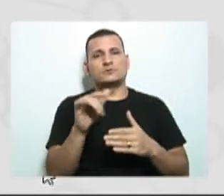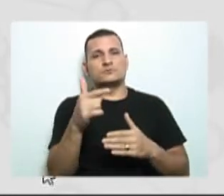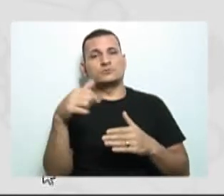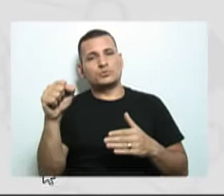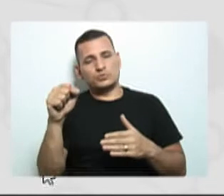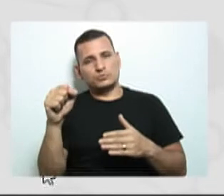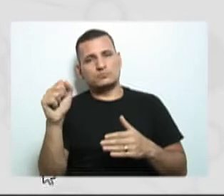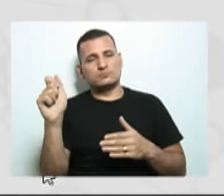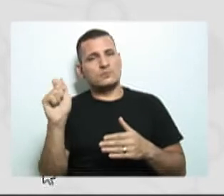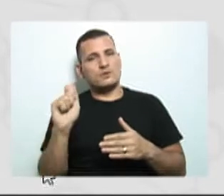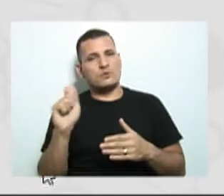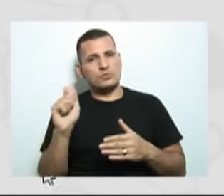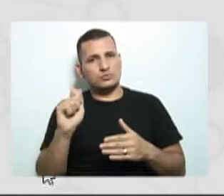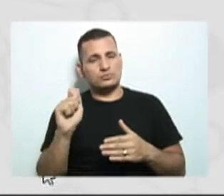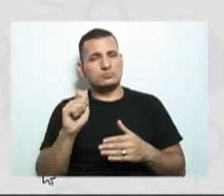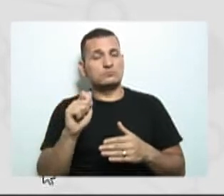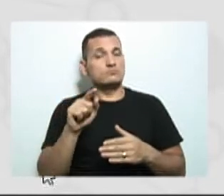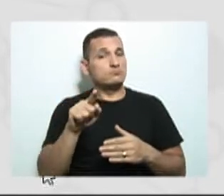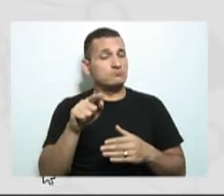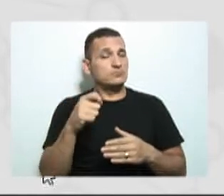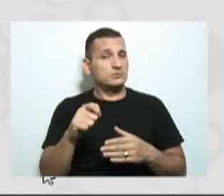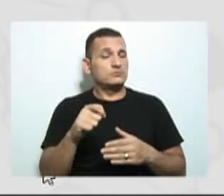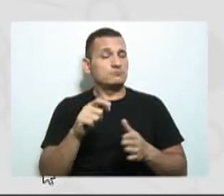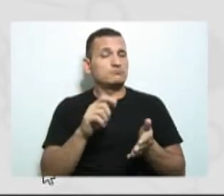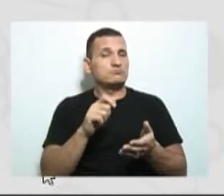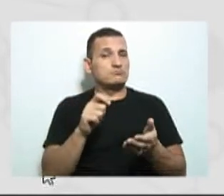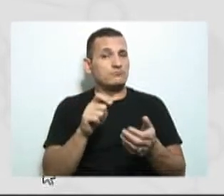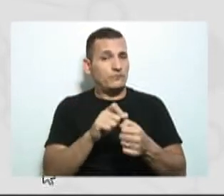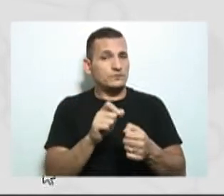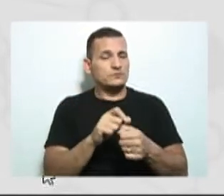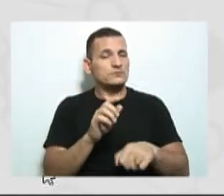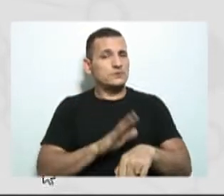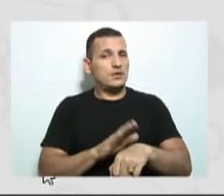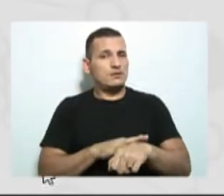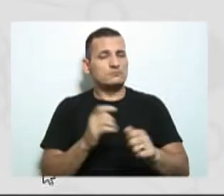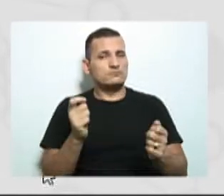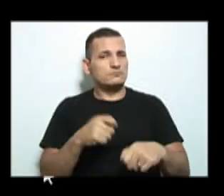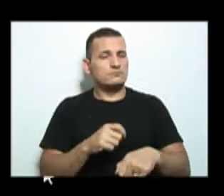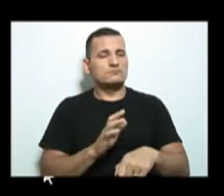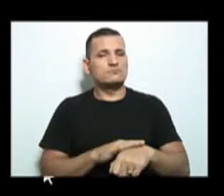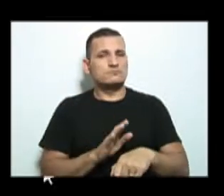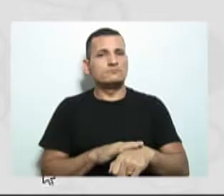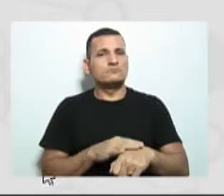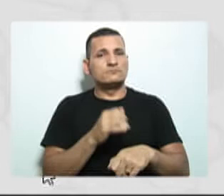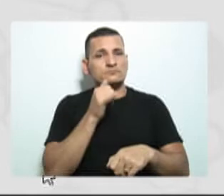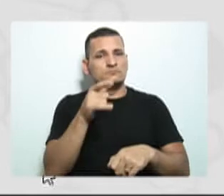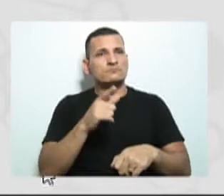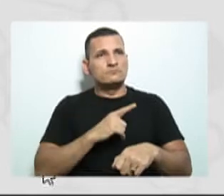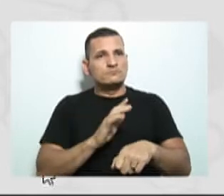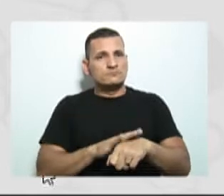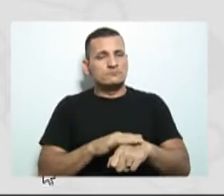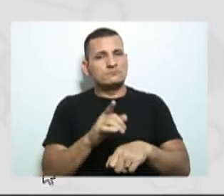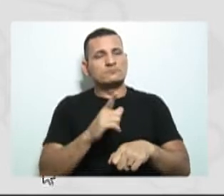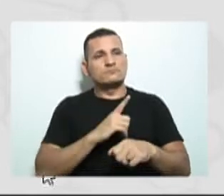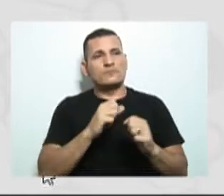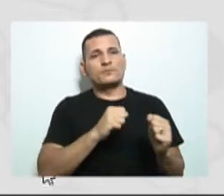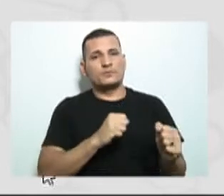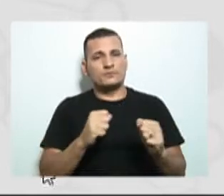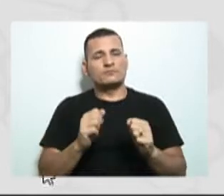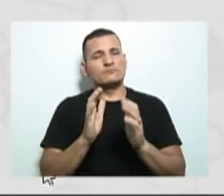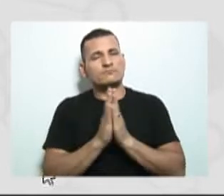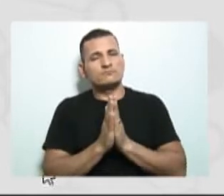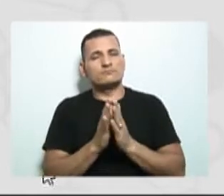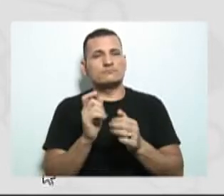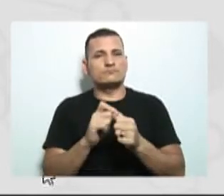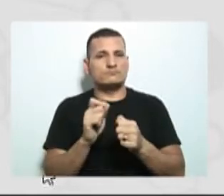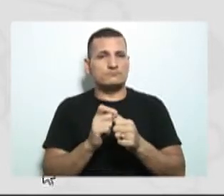fazer, tenha compromisso, você ainda tem tempo para fazer isso daí. Então se você tem tempo, você tem poder, então por favor, faça